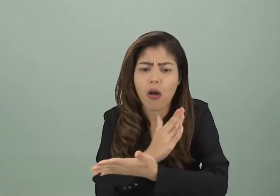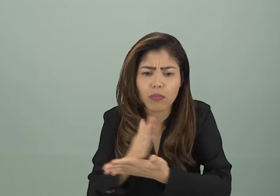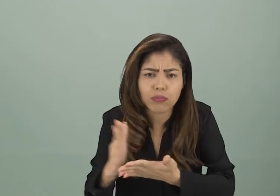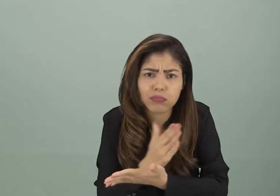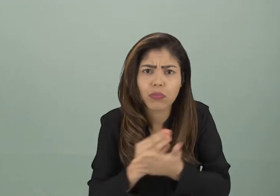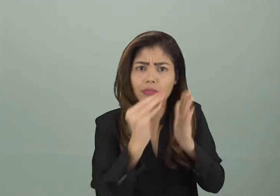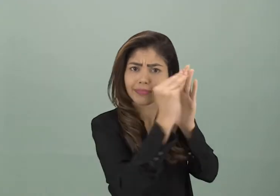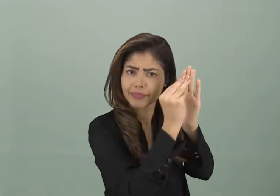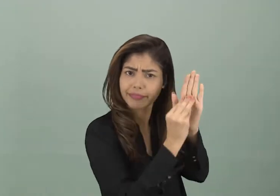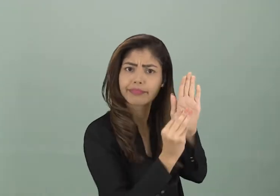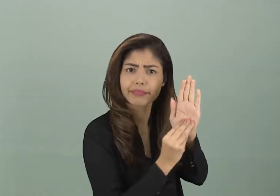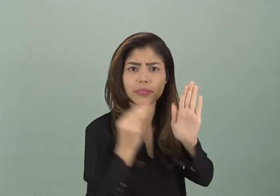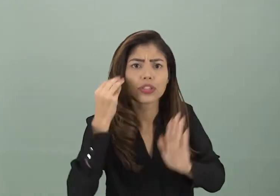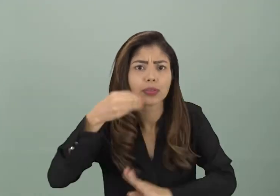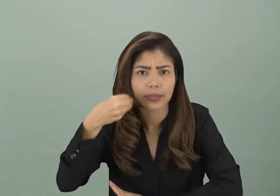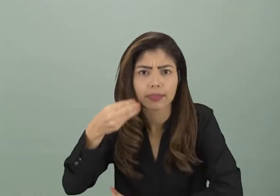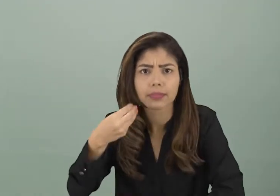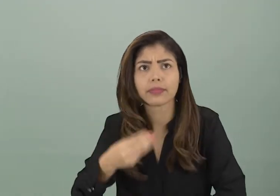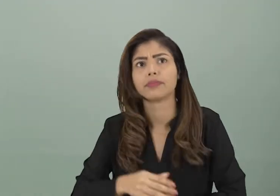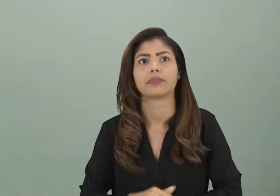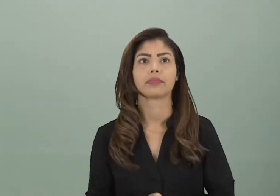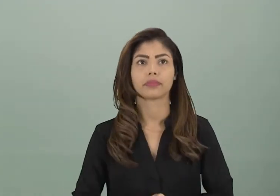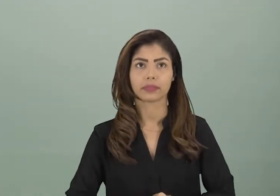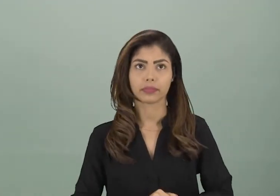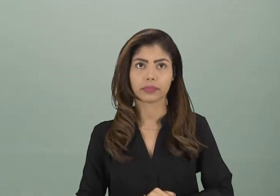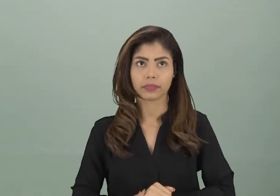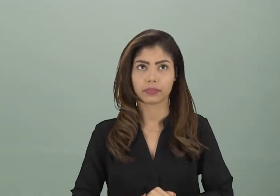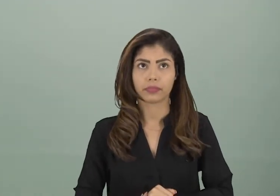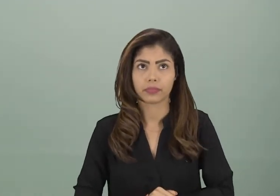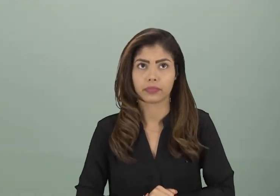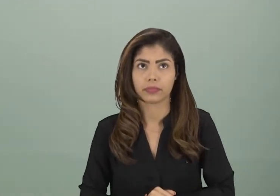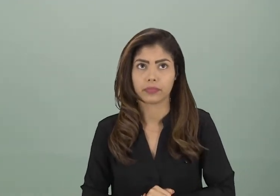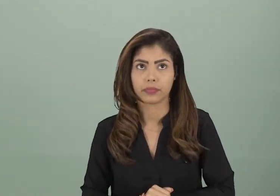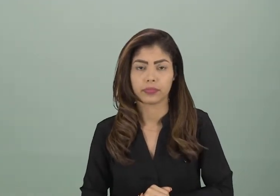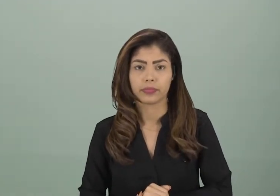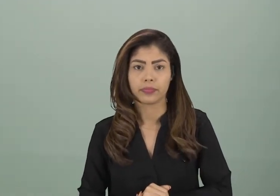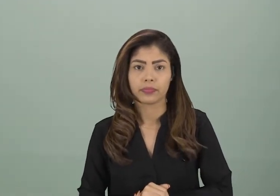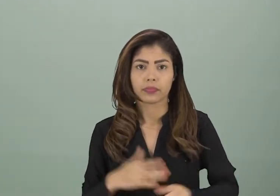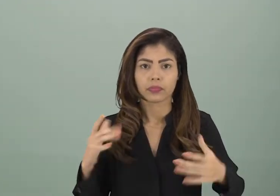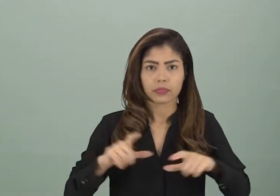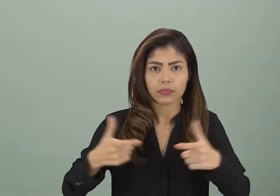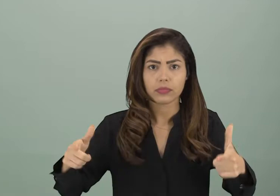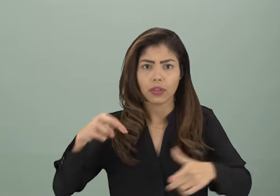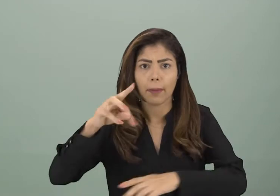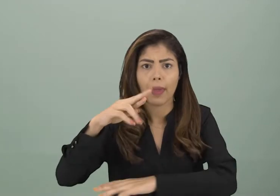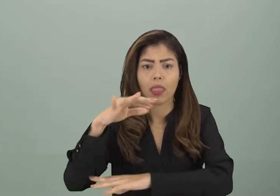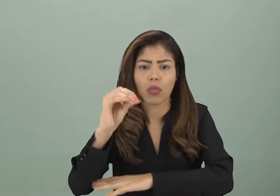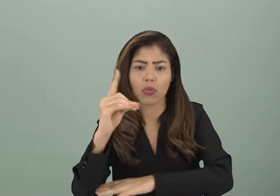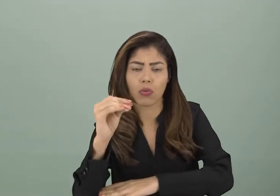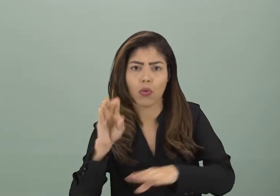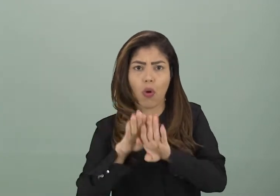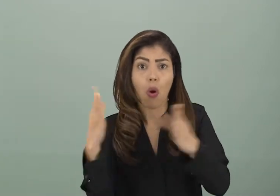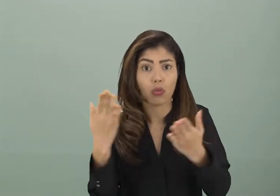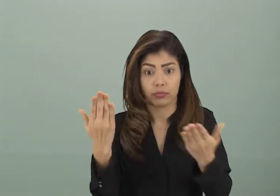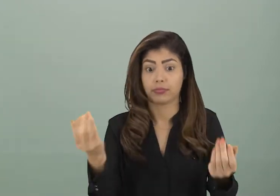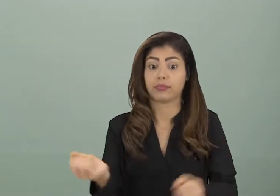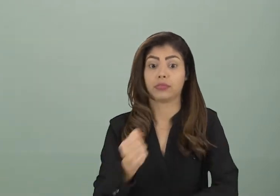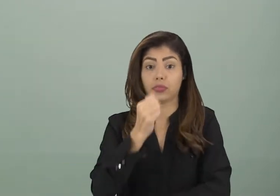dados experimentais. O grande método que nós temos indutivo desse